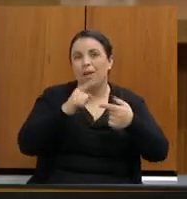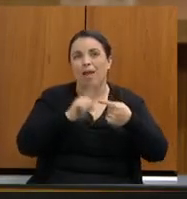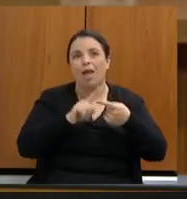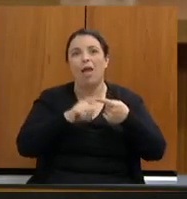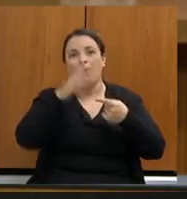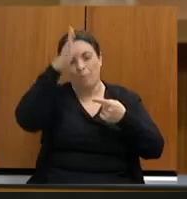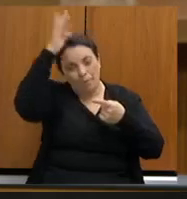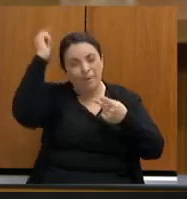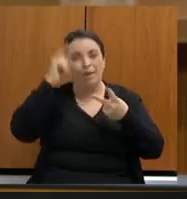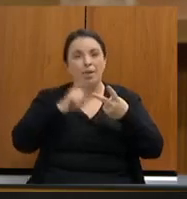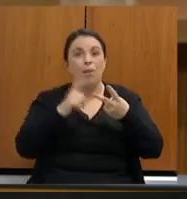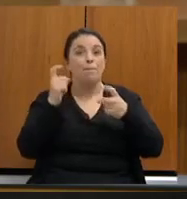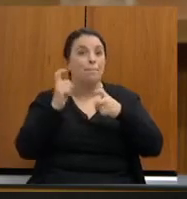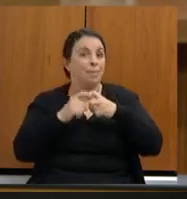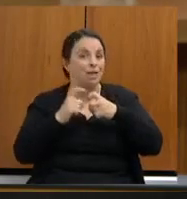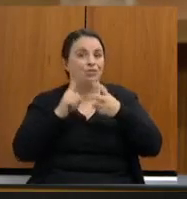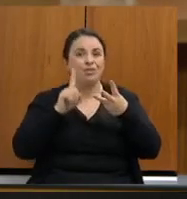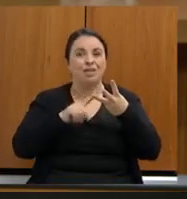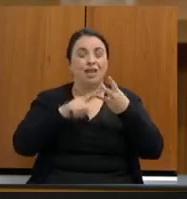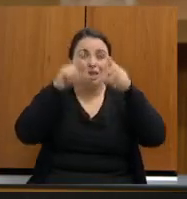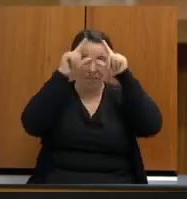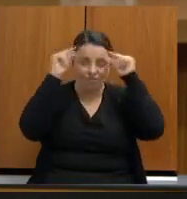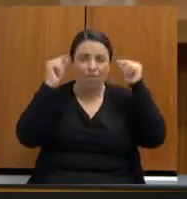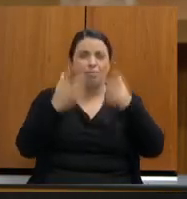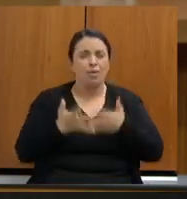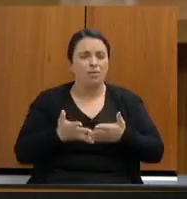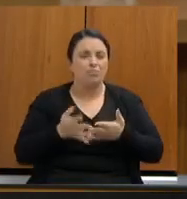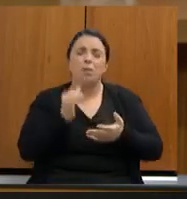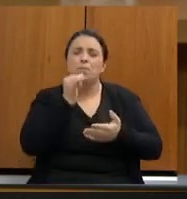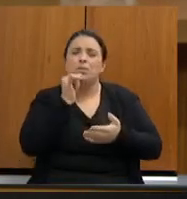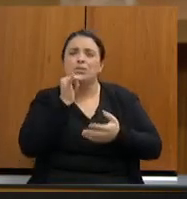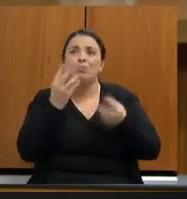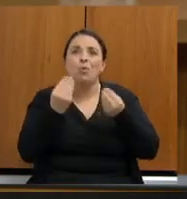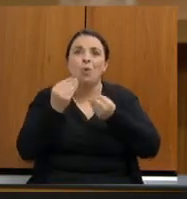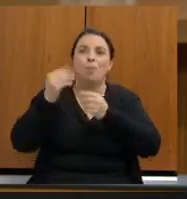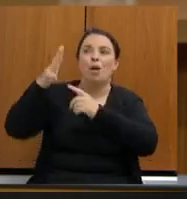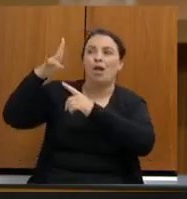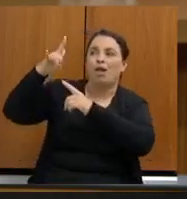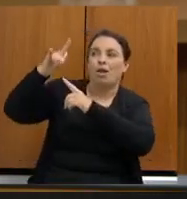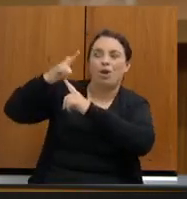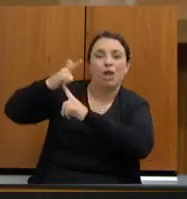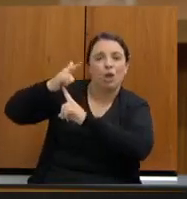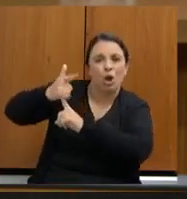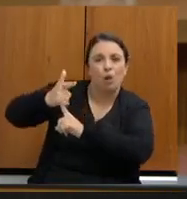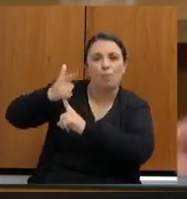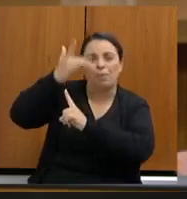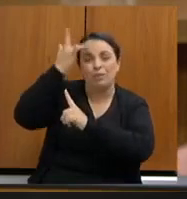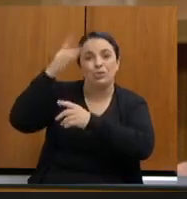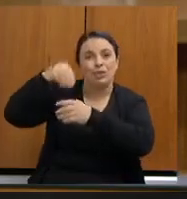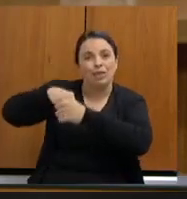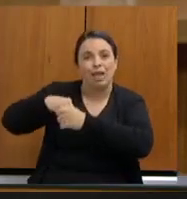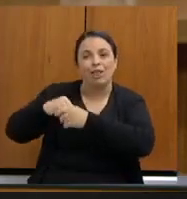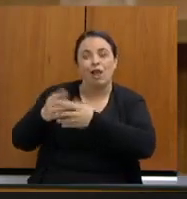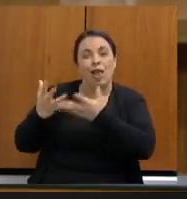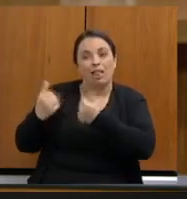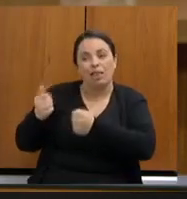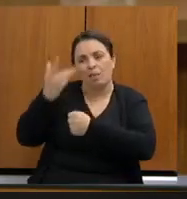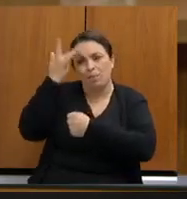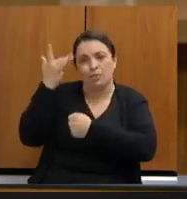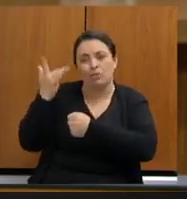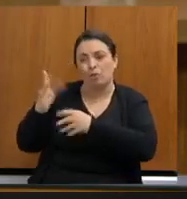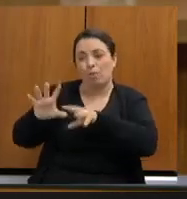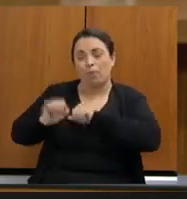uma situação em que bombeiros em um avião um helicóptero atendendo vítimas ou pacientes de